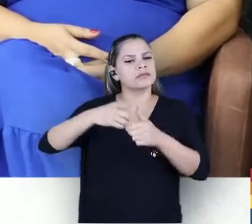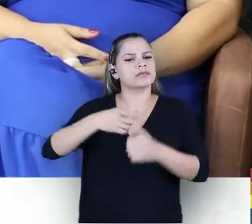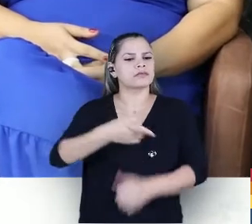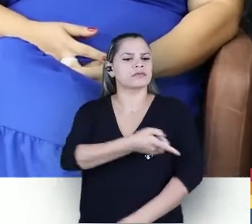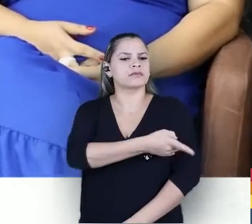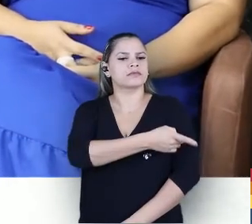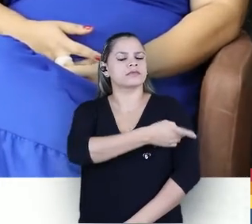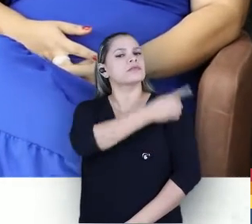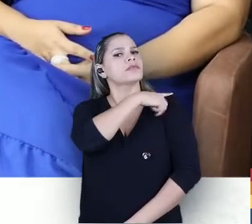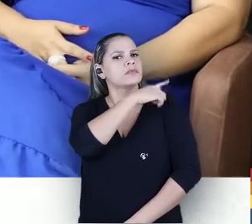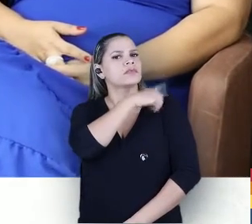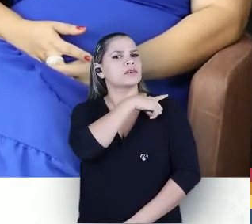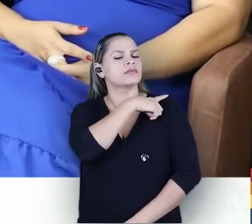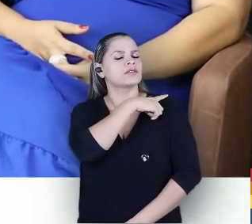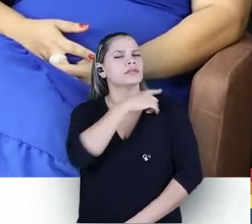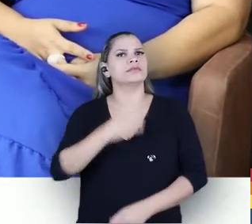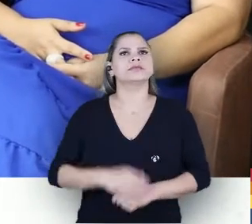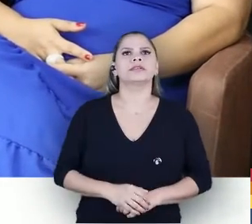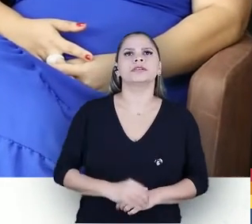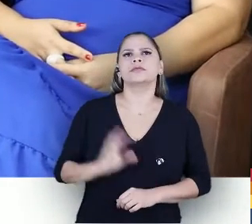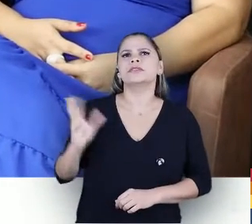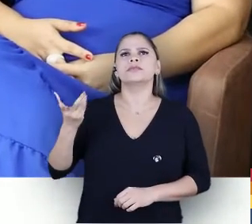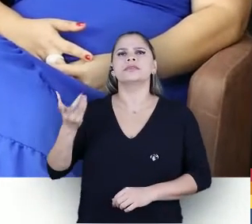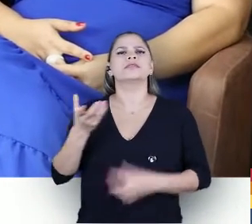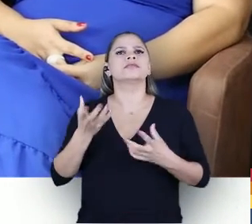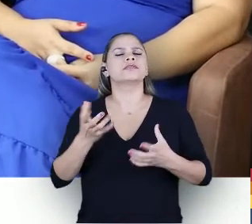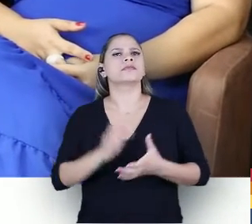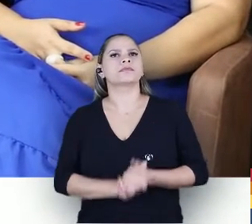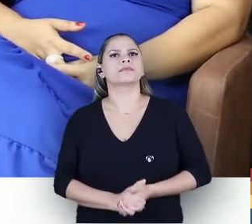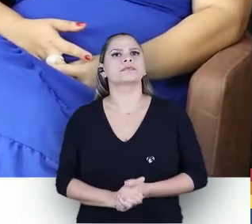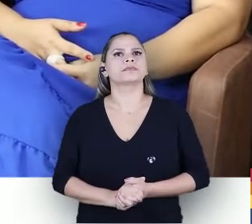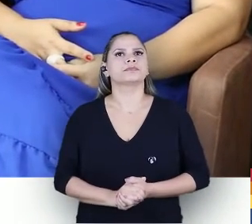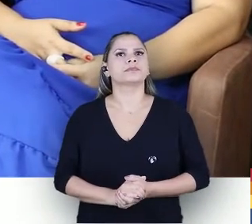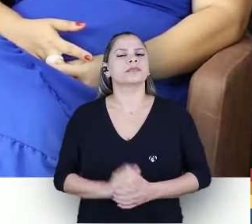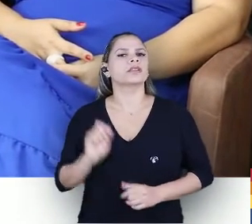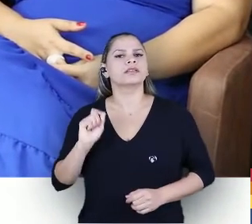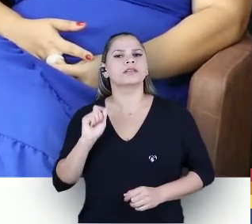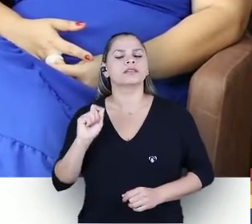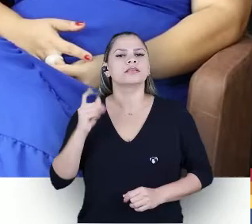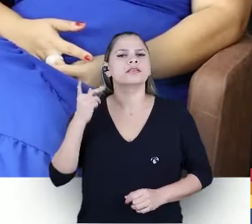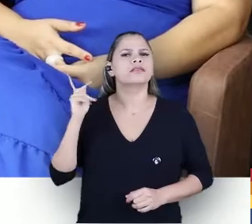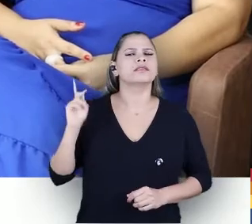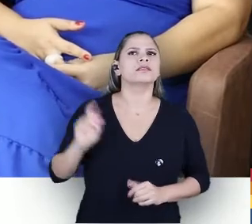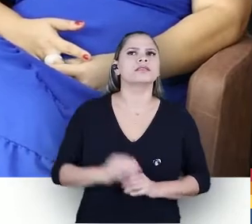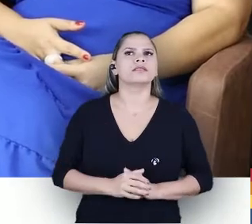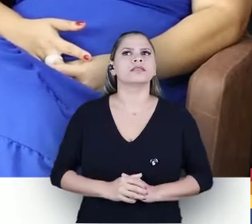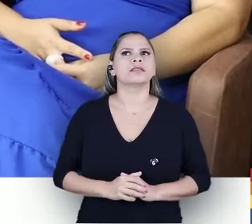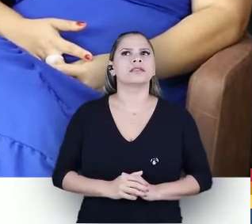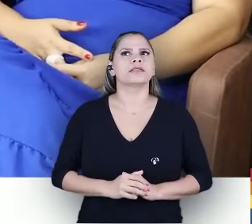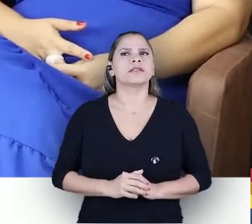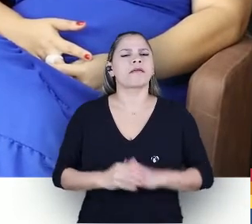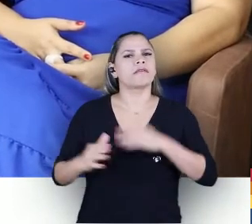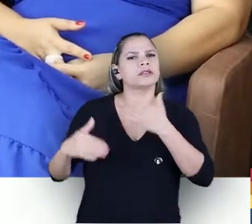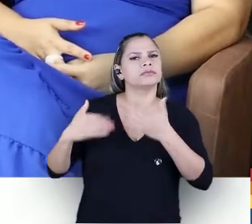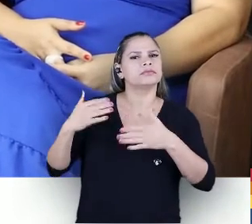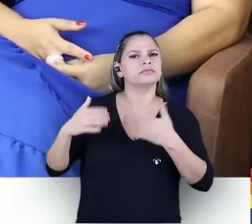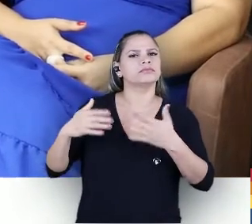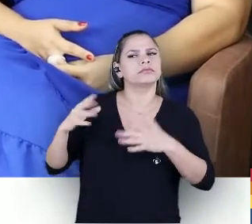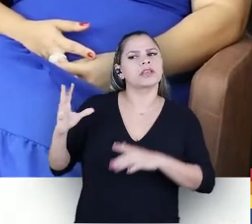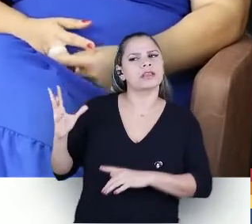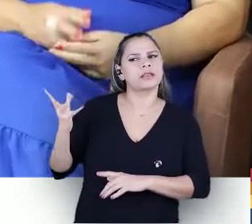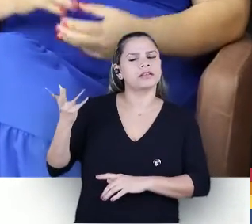que pensar quais são aquelas habilidades que são, por exemplo, essenciais na primeira série do ensino